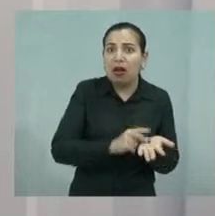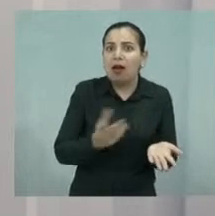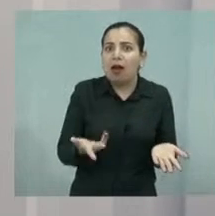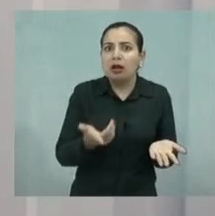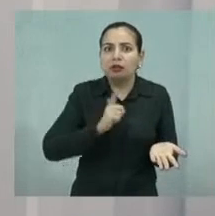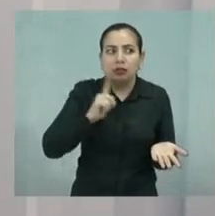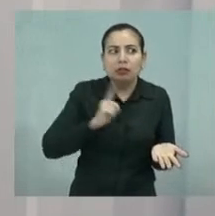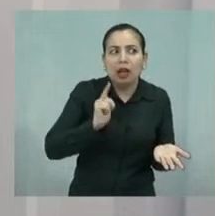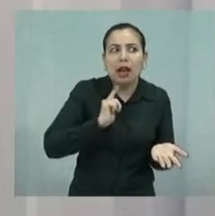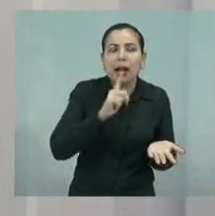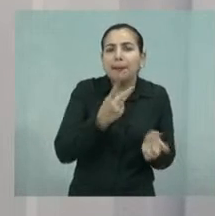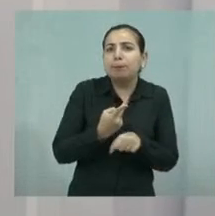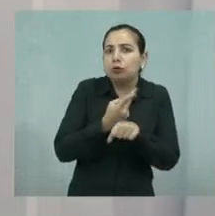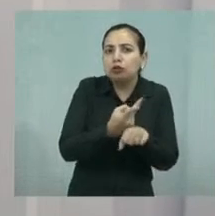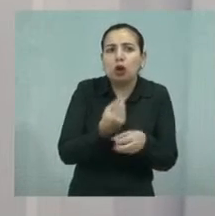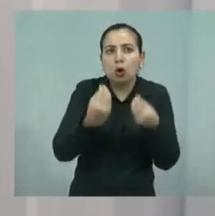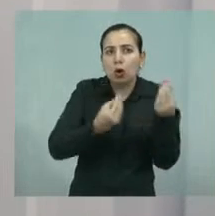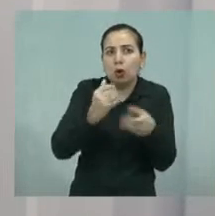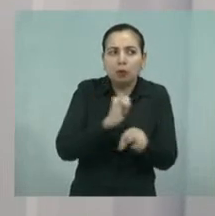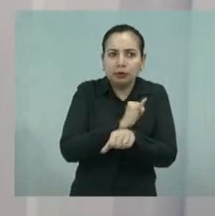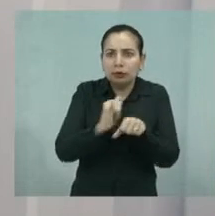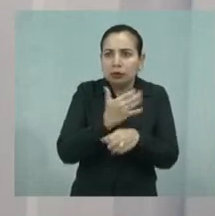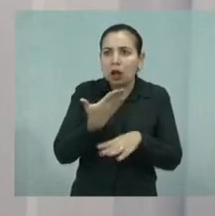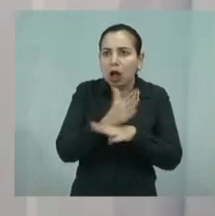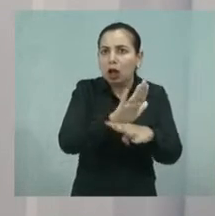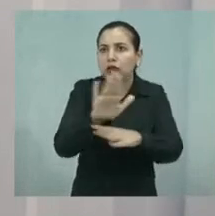dos recursos serem nossos, dos recursos serem